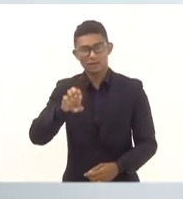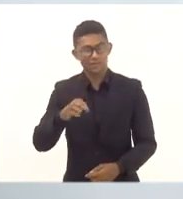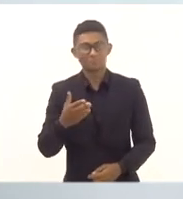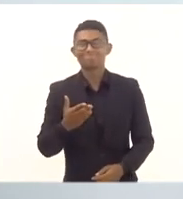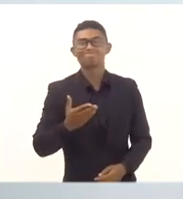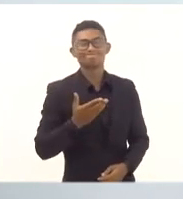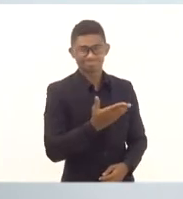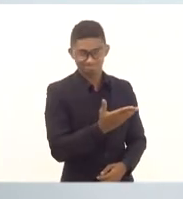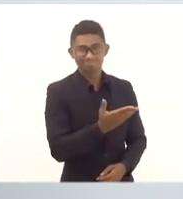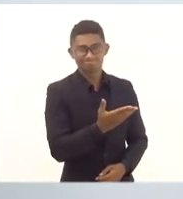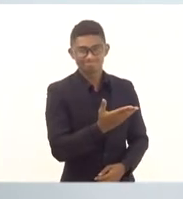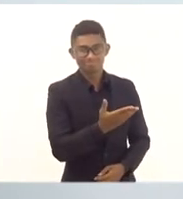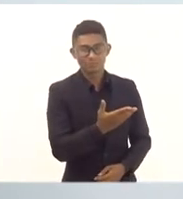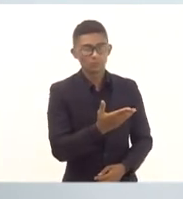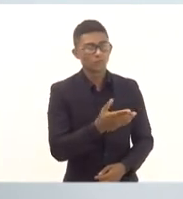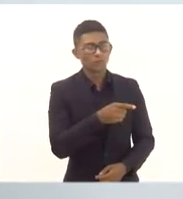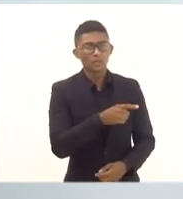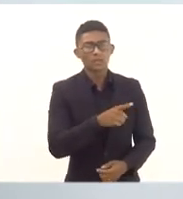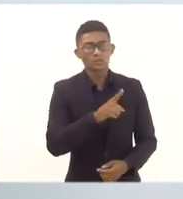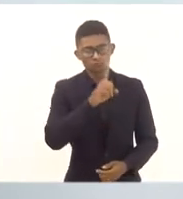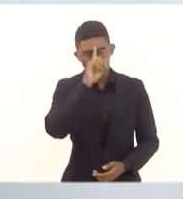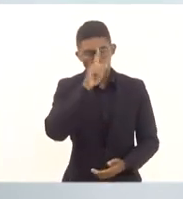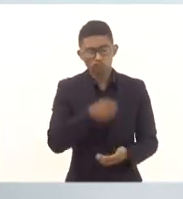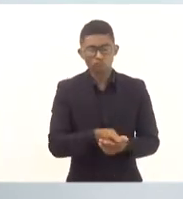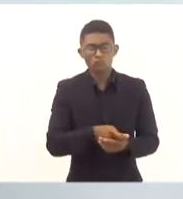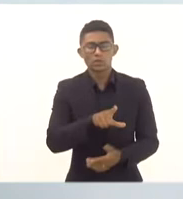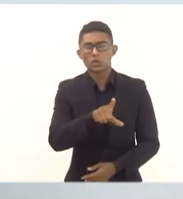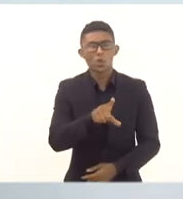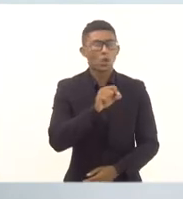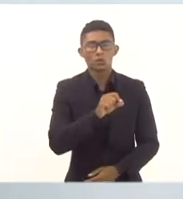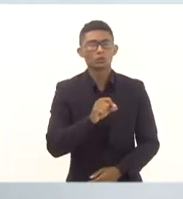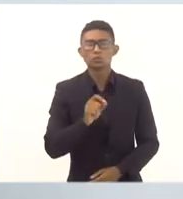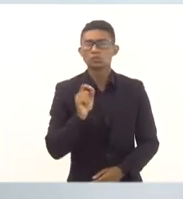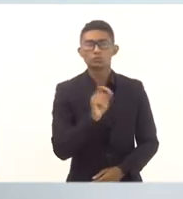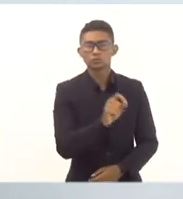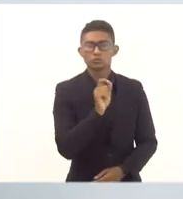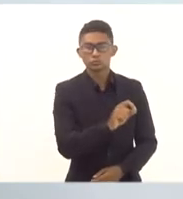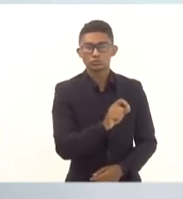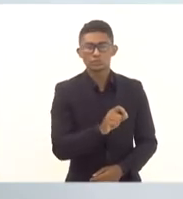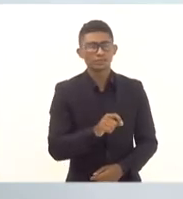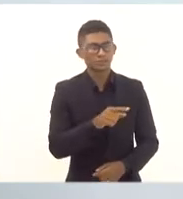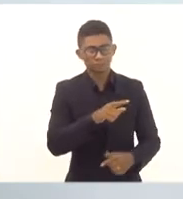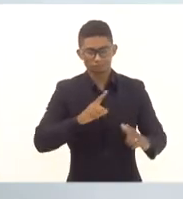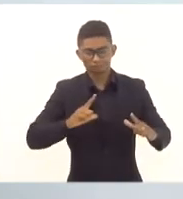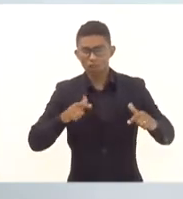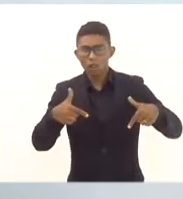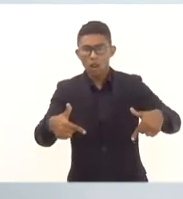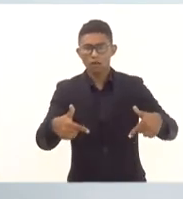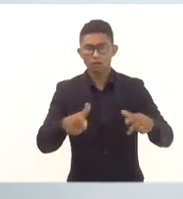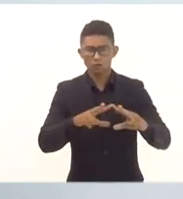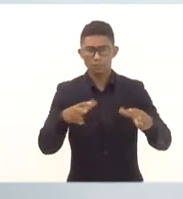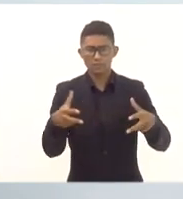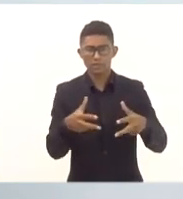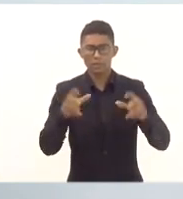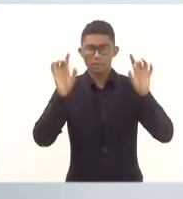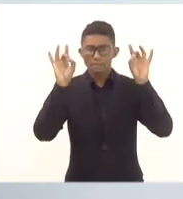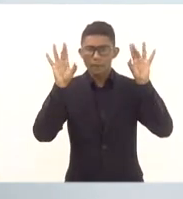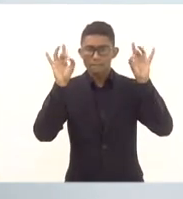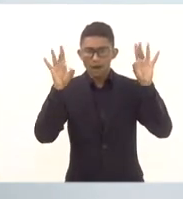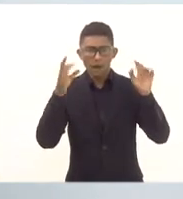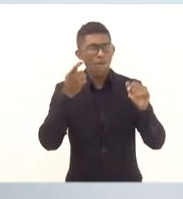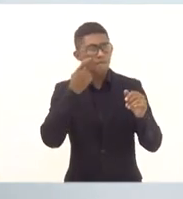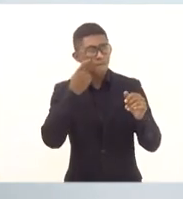feito é essa opção de é por à frente uma comissão especial para acompanhar